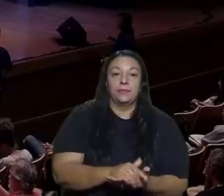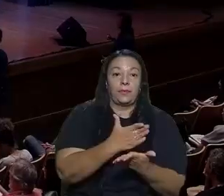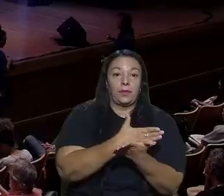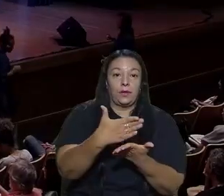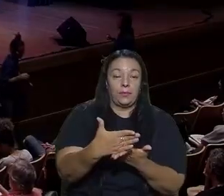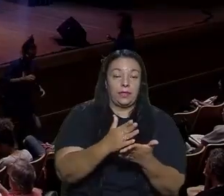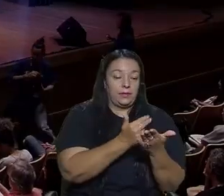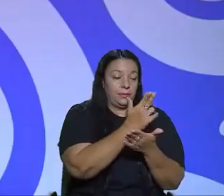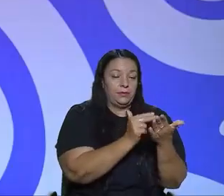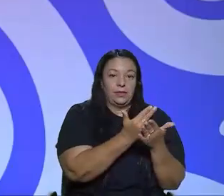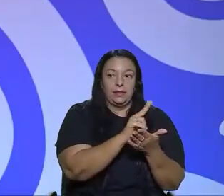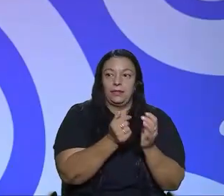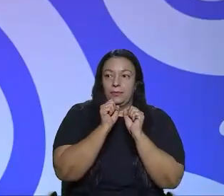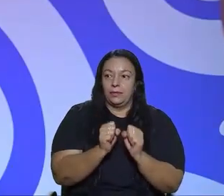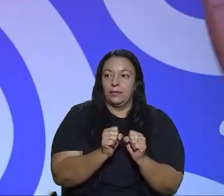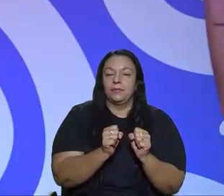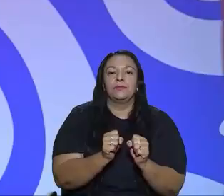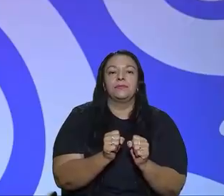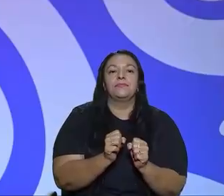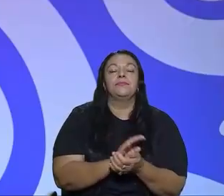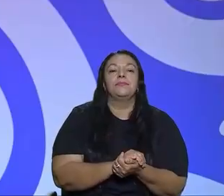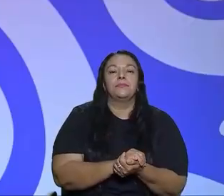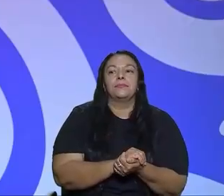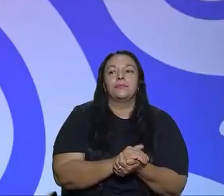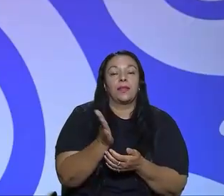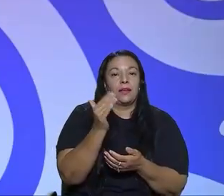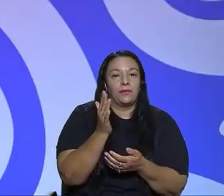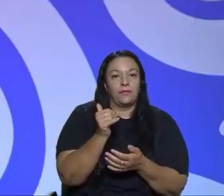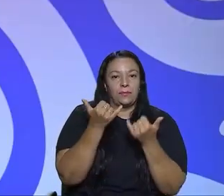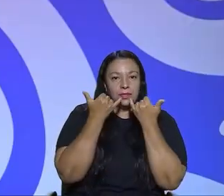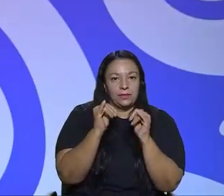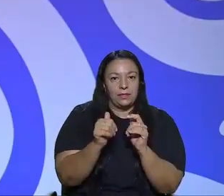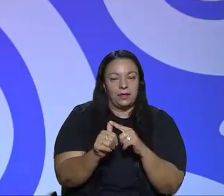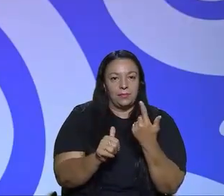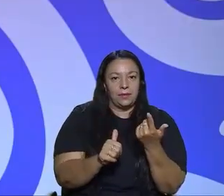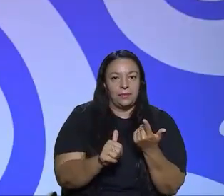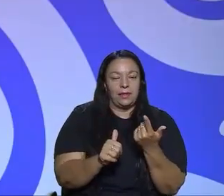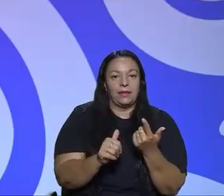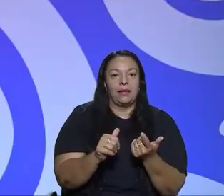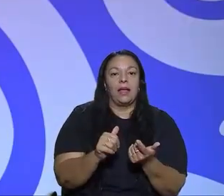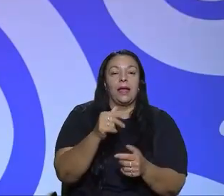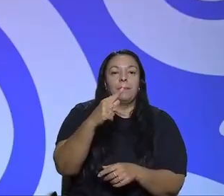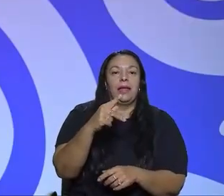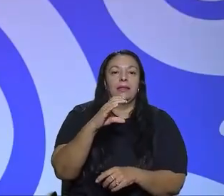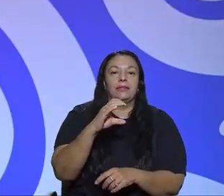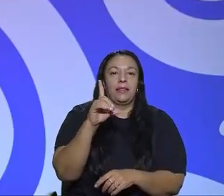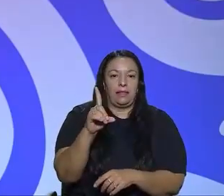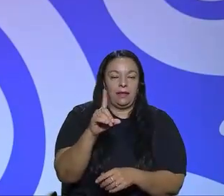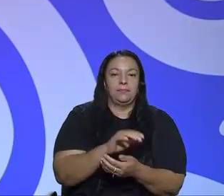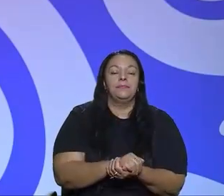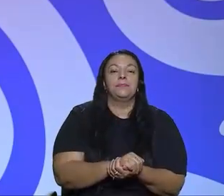Começando pelos desenhos, podemos? Vamos anunciar, primeiramente, a categoria PCD, Pessoas